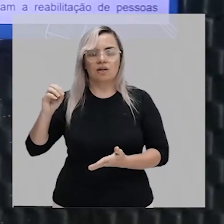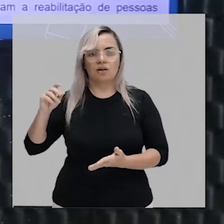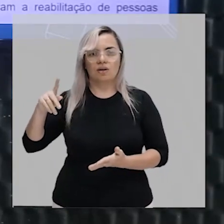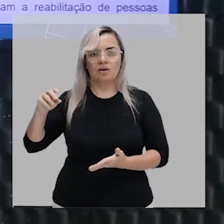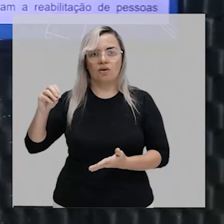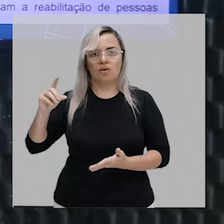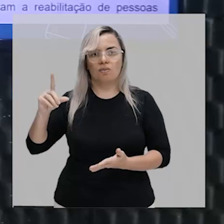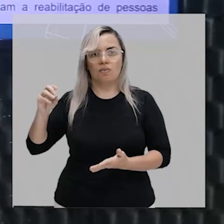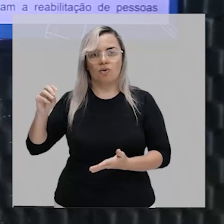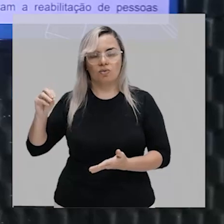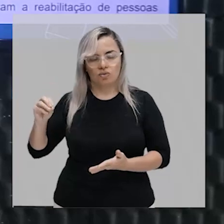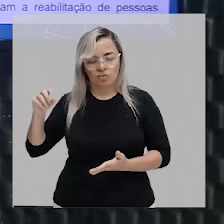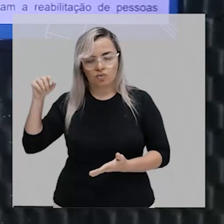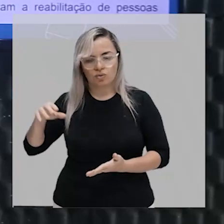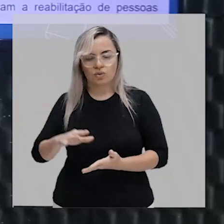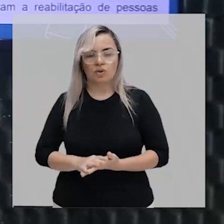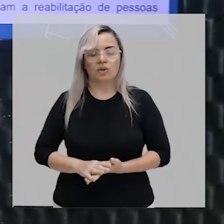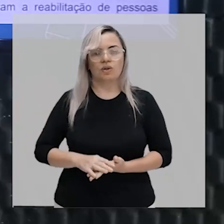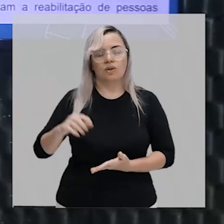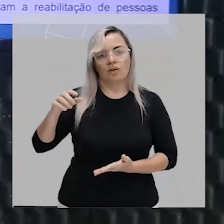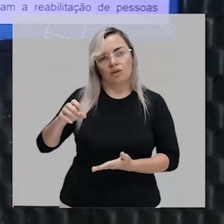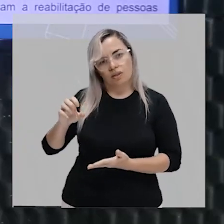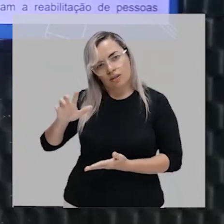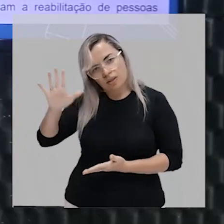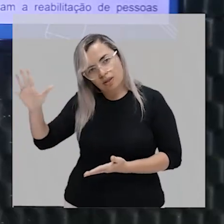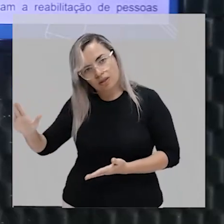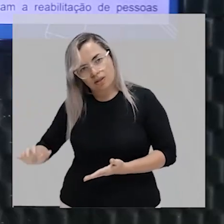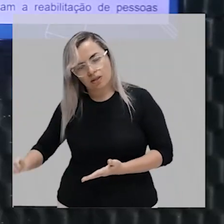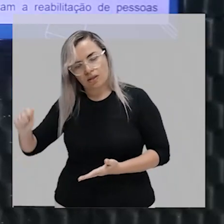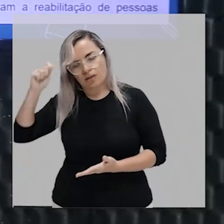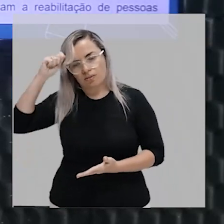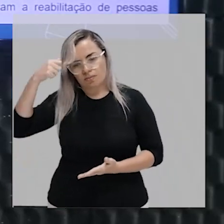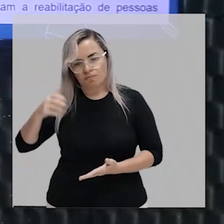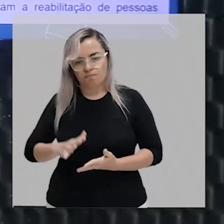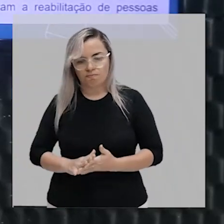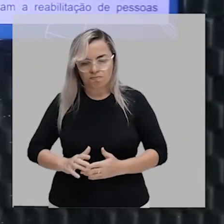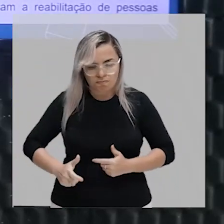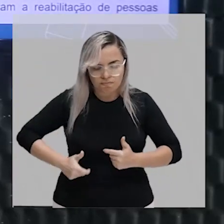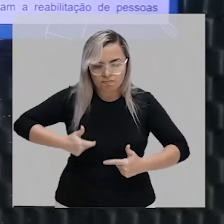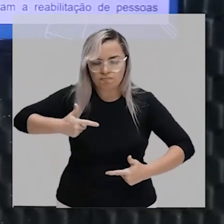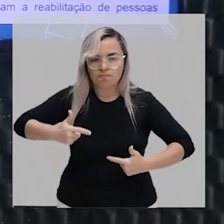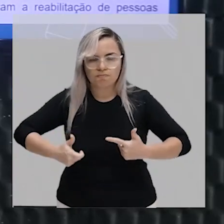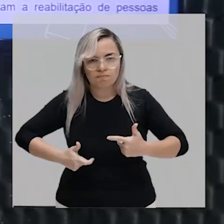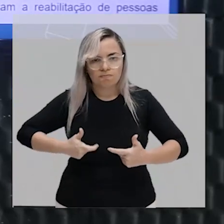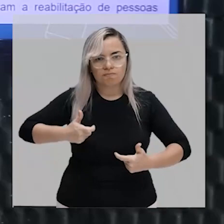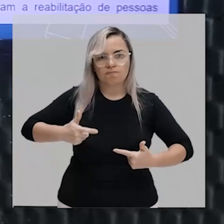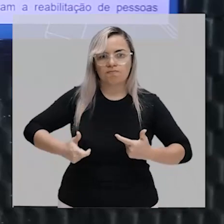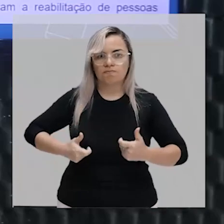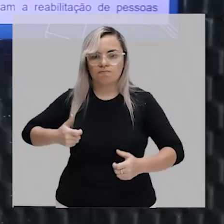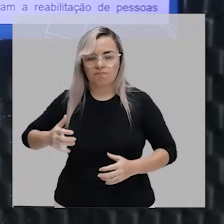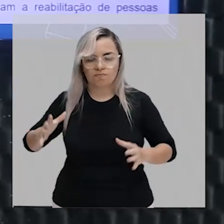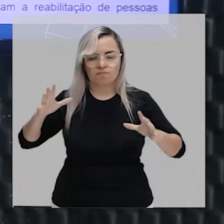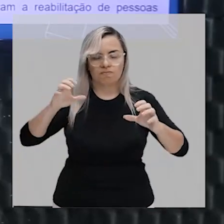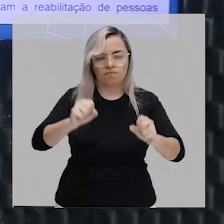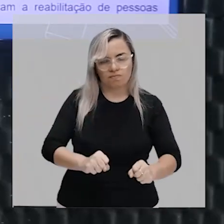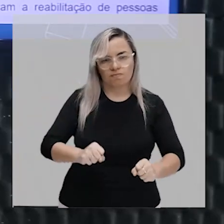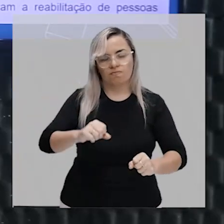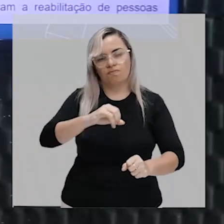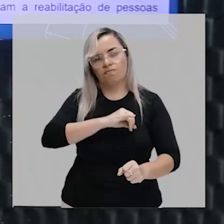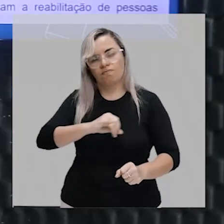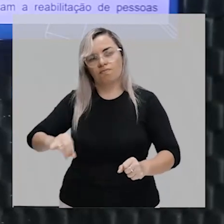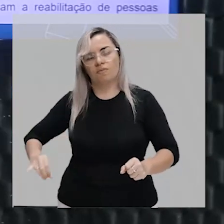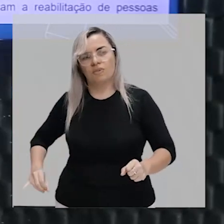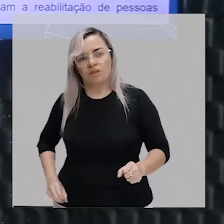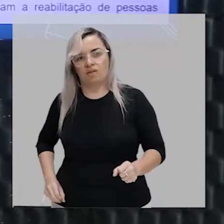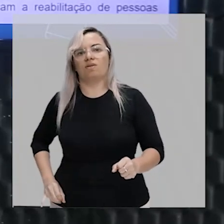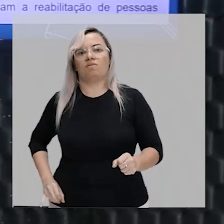populações africanas do Congo que resistiram à dominação do imperialismo europeu